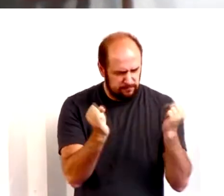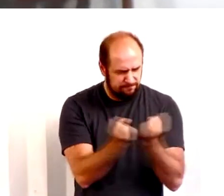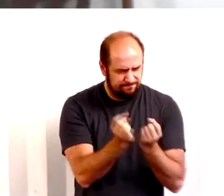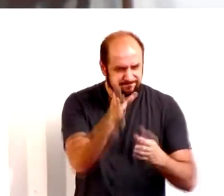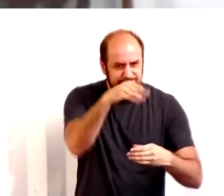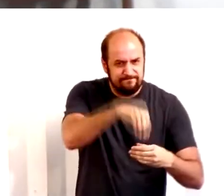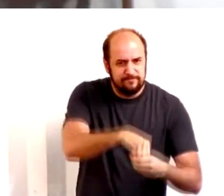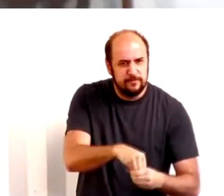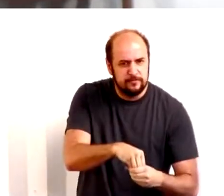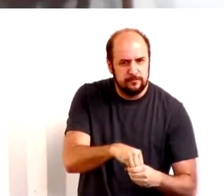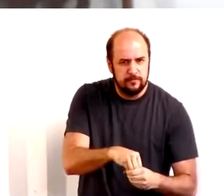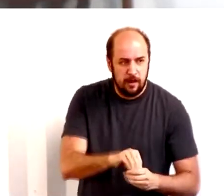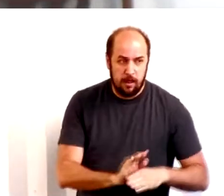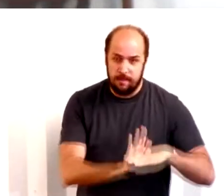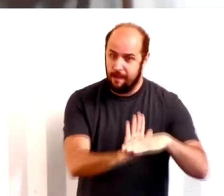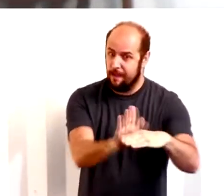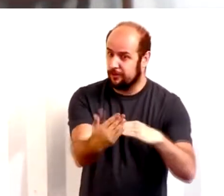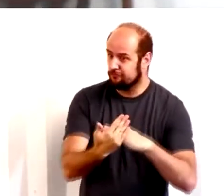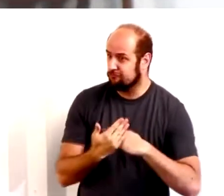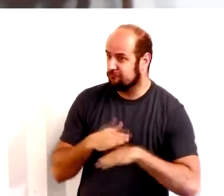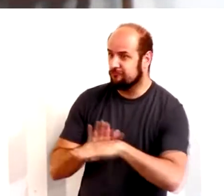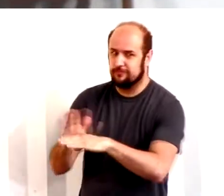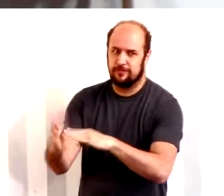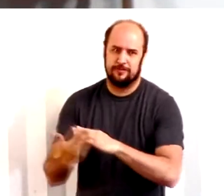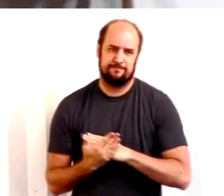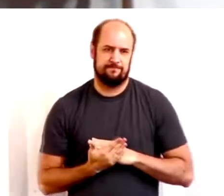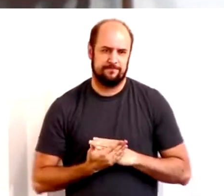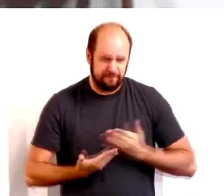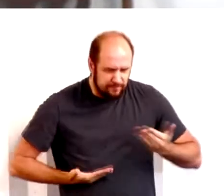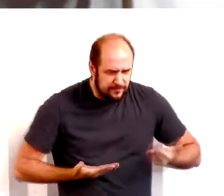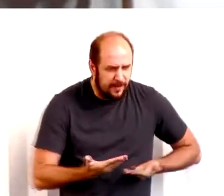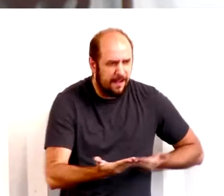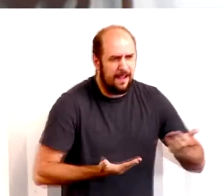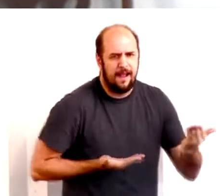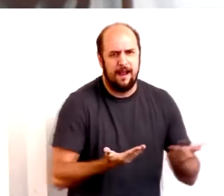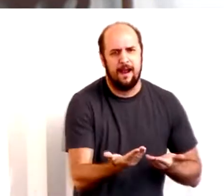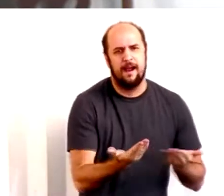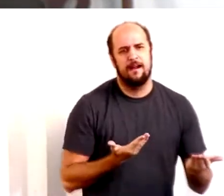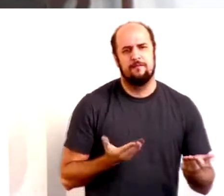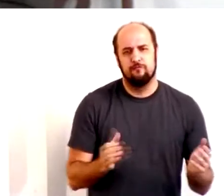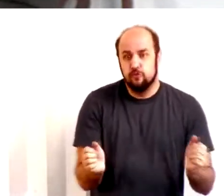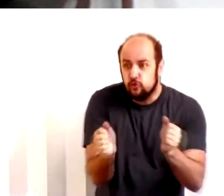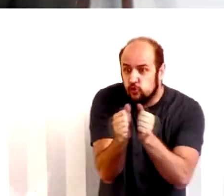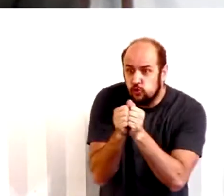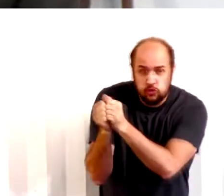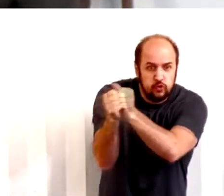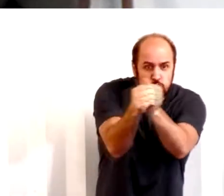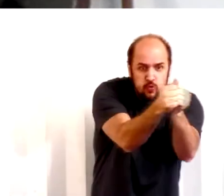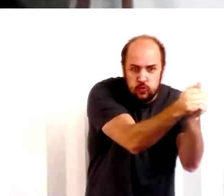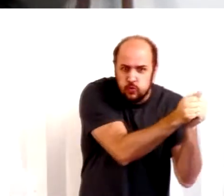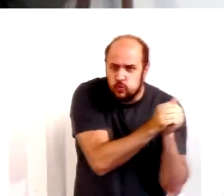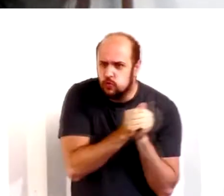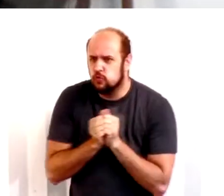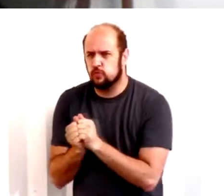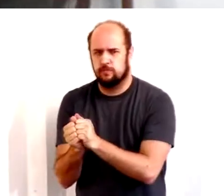é ajudar uma comunidade. Ser servo é juntos cumprirmos um